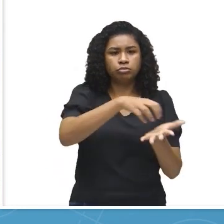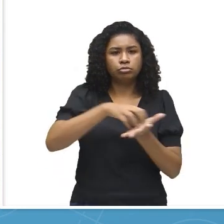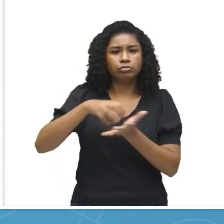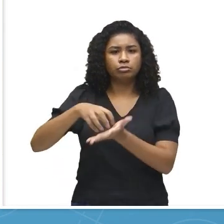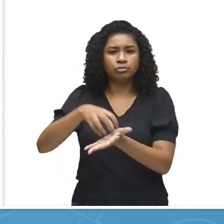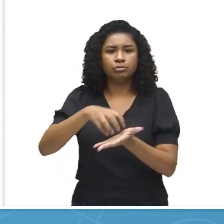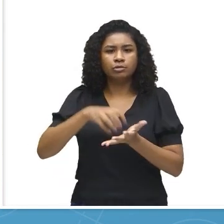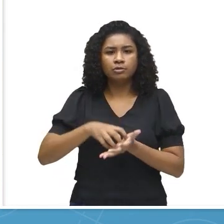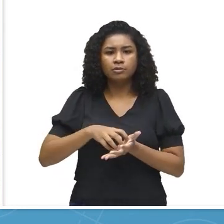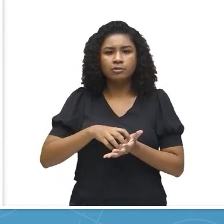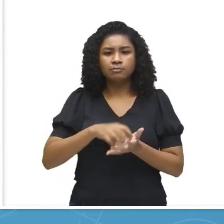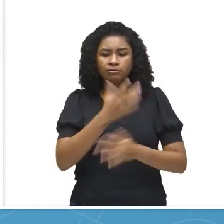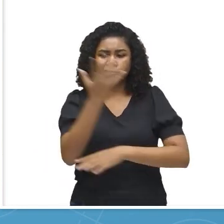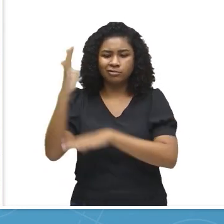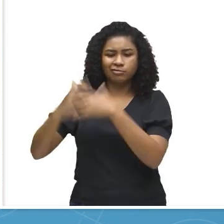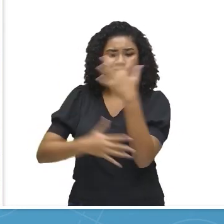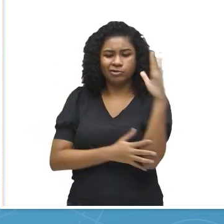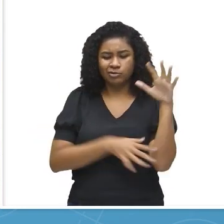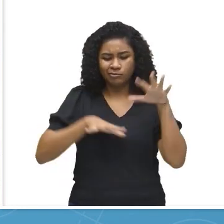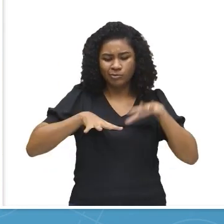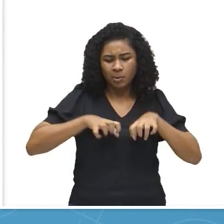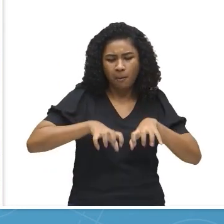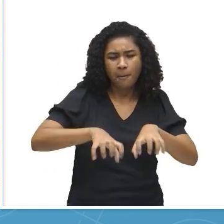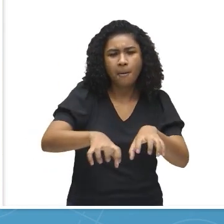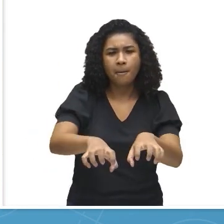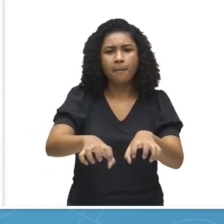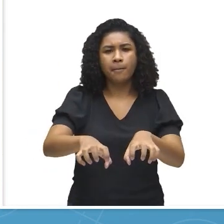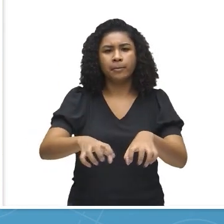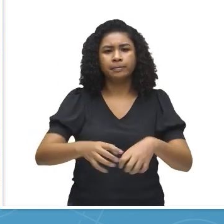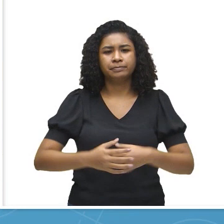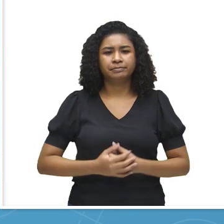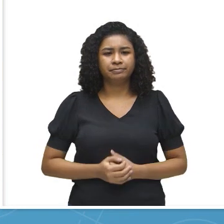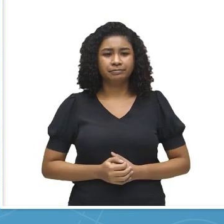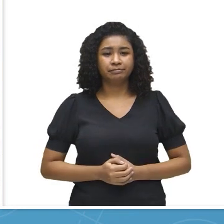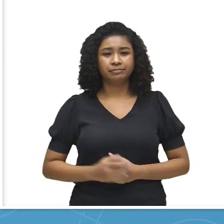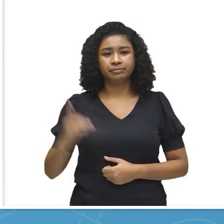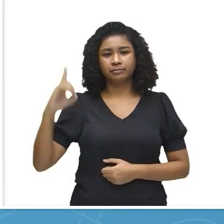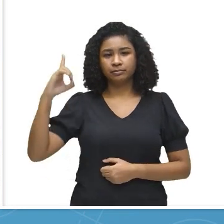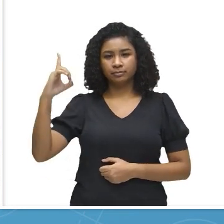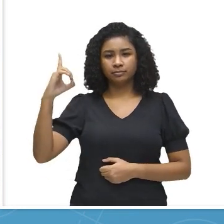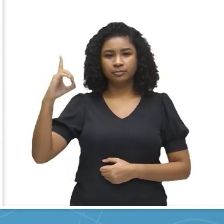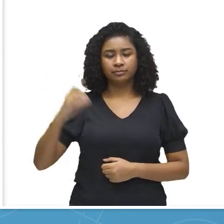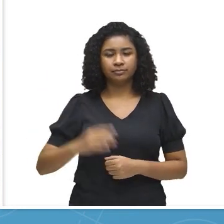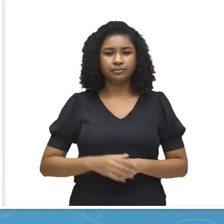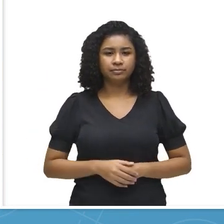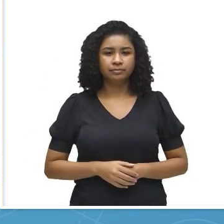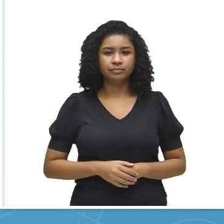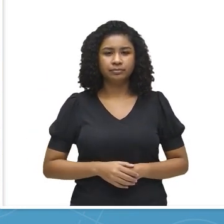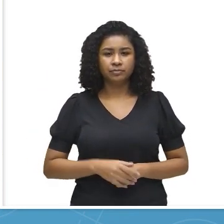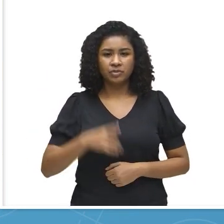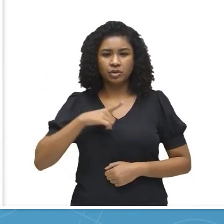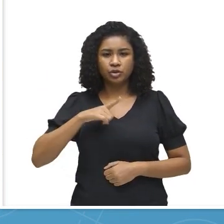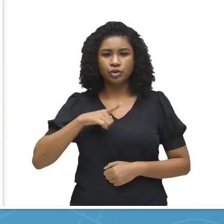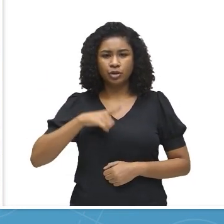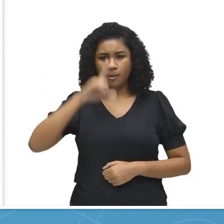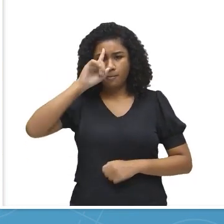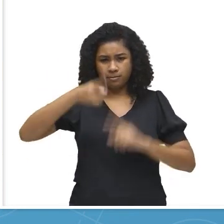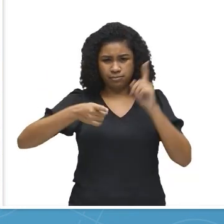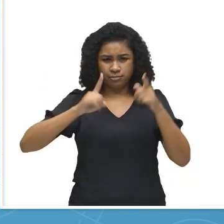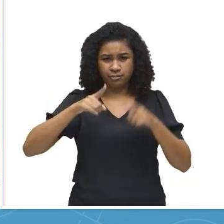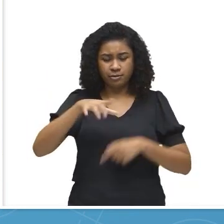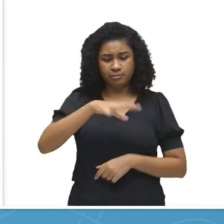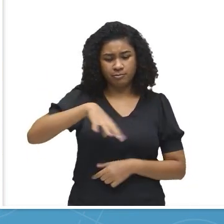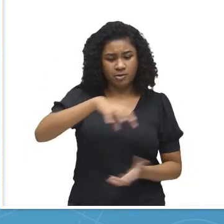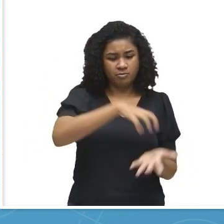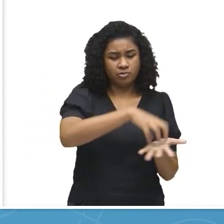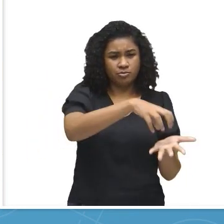recursos naturais. Letra D. Dominação indireta pelas potências europeias nas regiões colonizadas, restrita somente